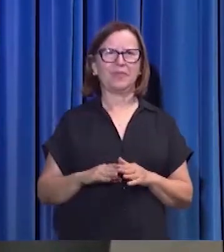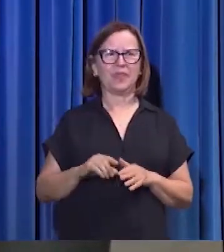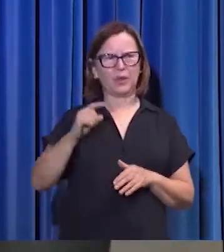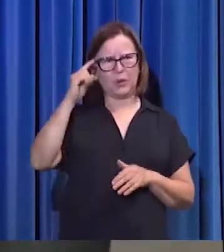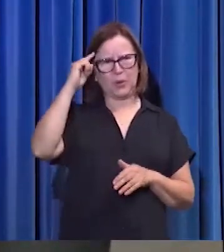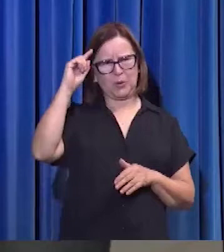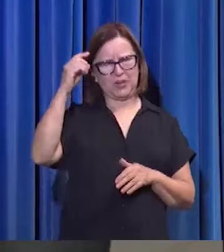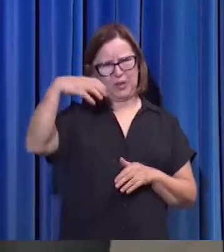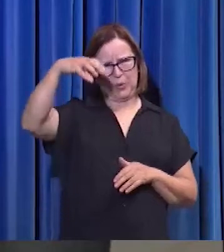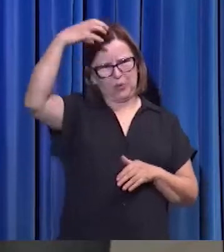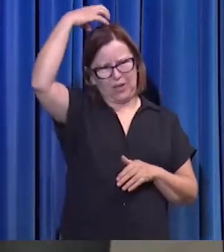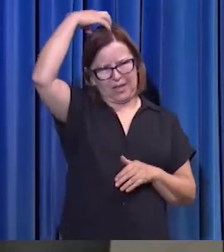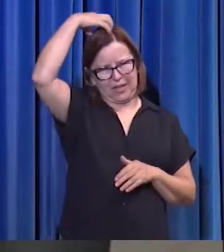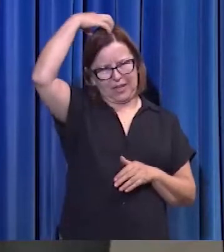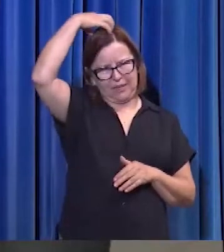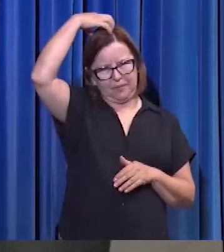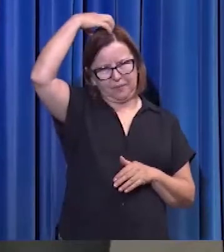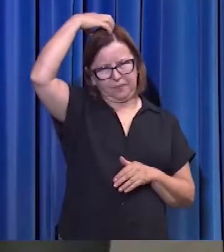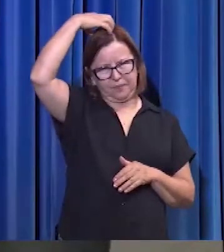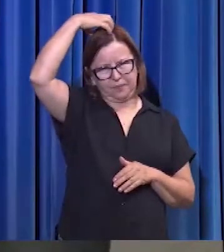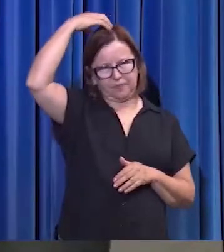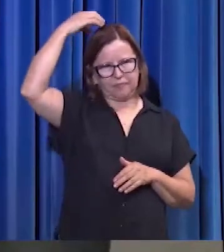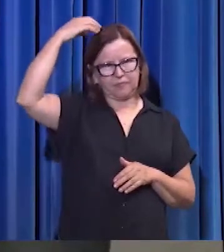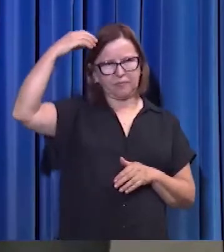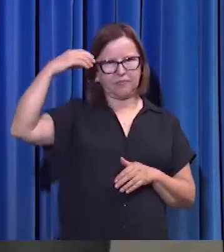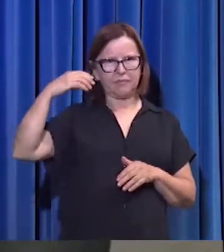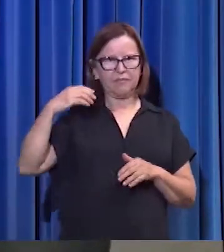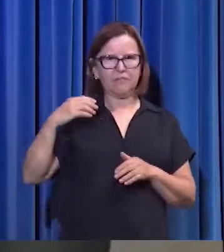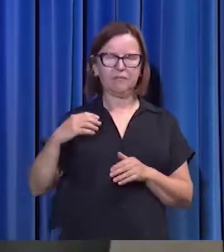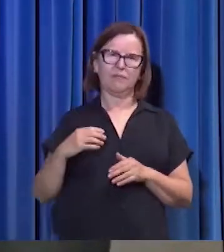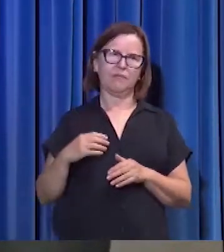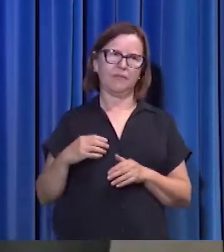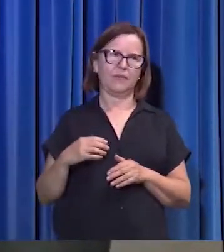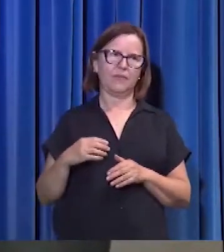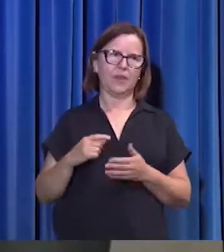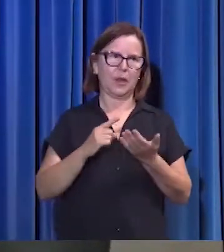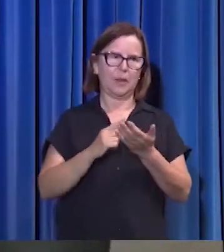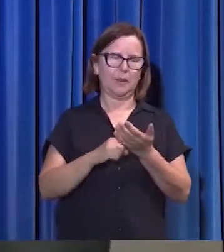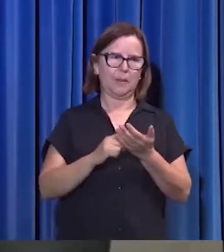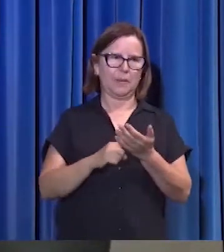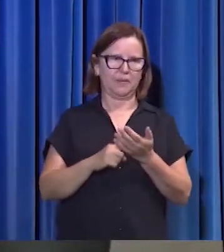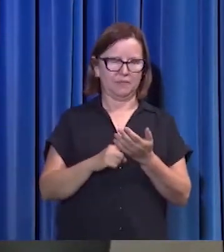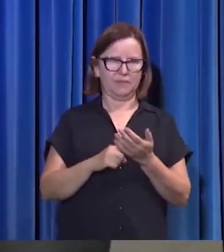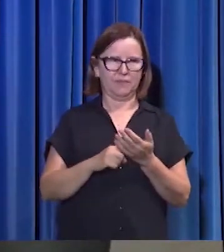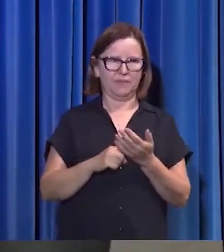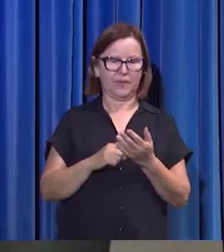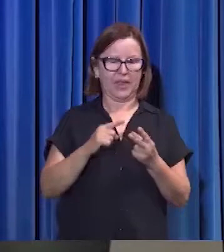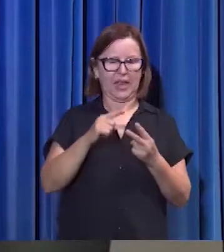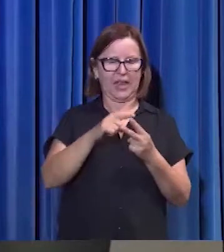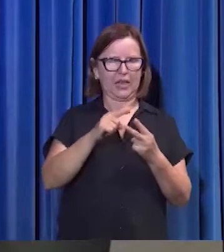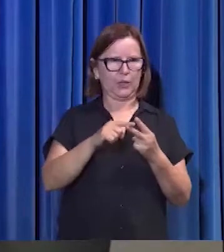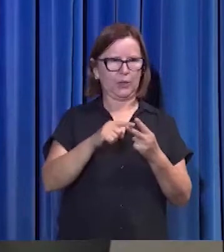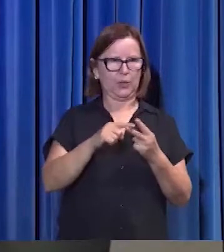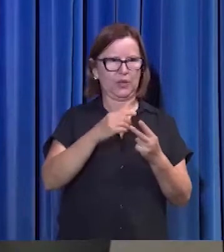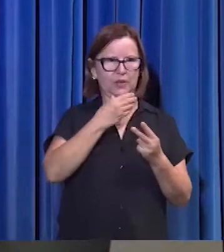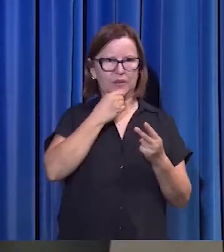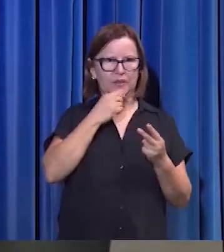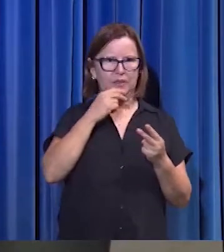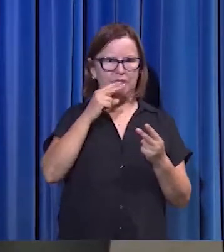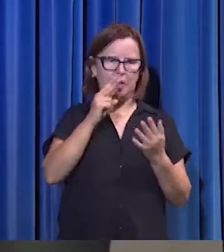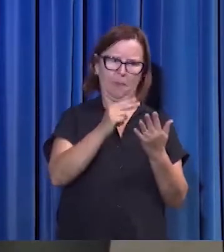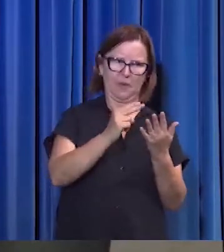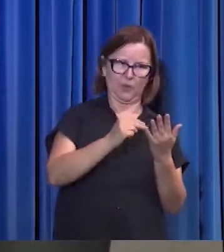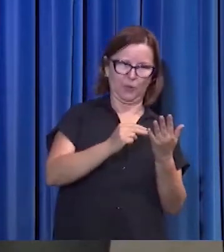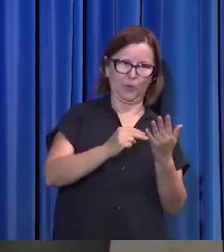rei encomendou 2 famosos pintores um quadro cuja